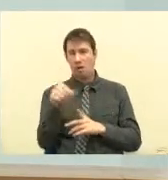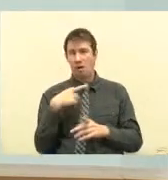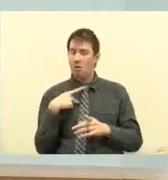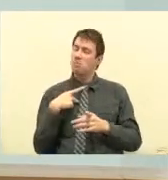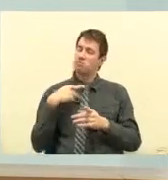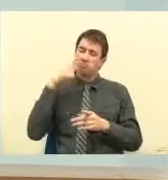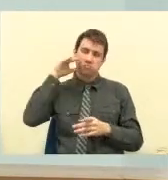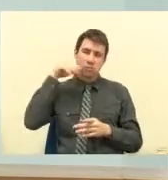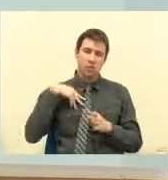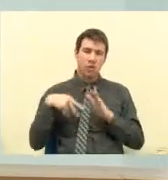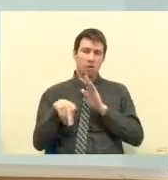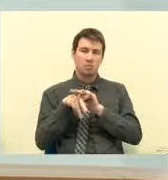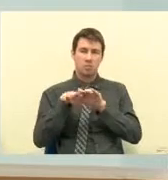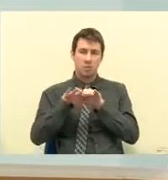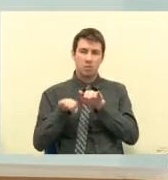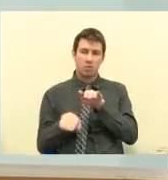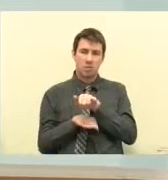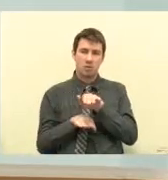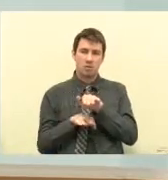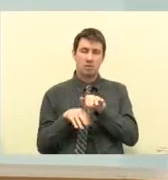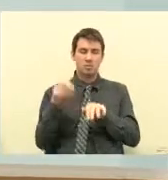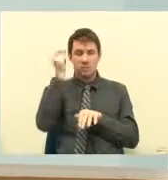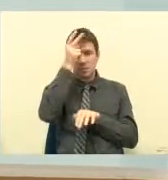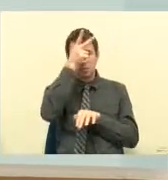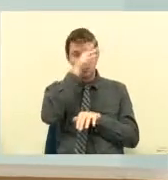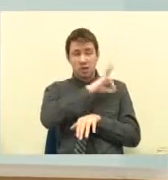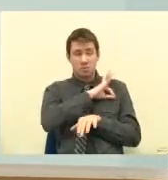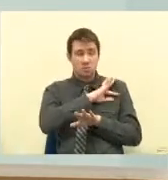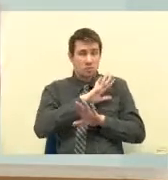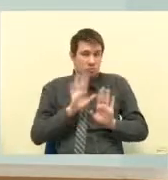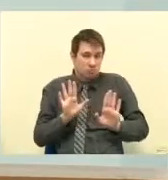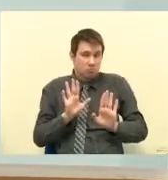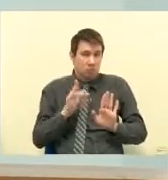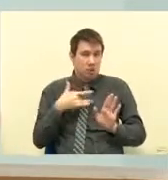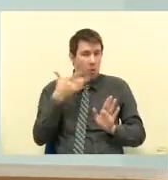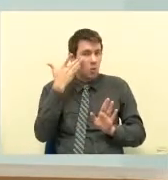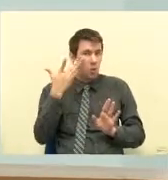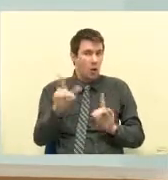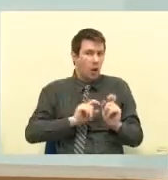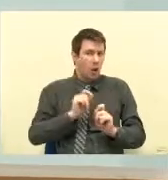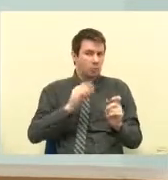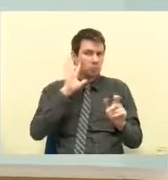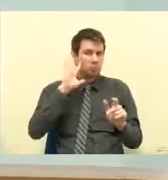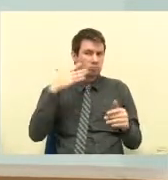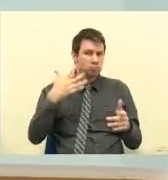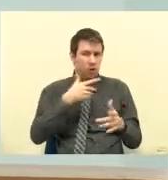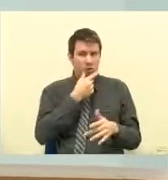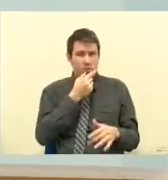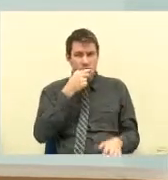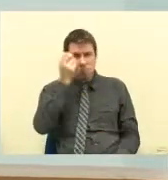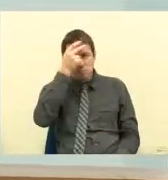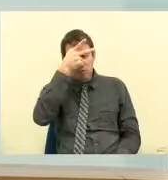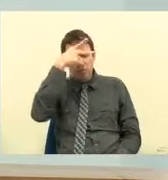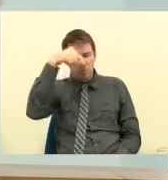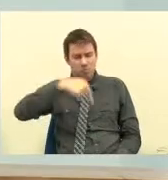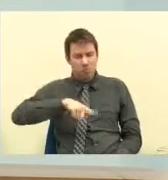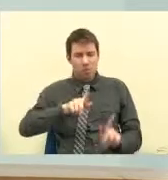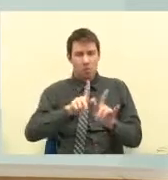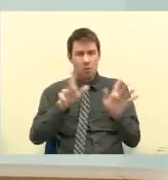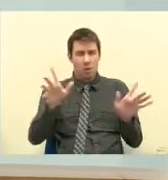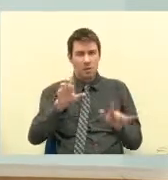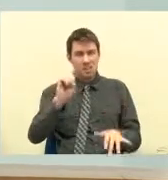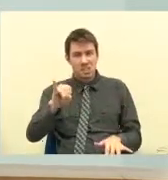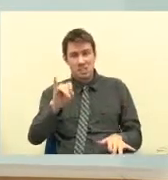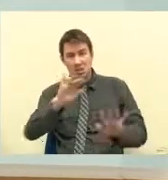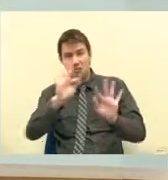que é subordinado ao prefeito, exerce um cargo em comissão. Eu não sei o que acontece com o prefeito Sebastião Almeida, se ele está feliz com o